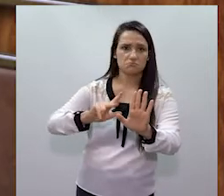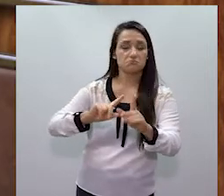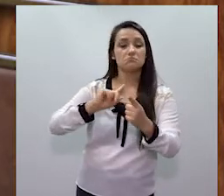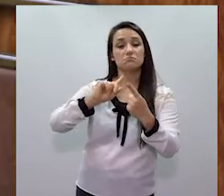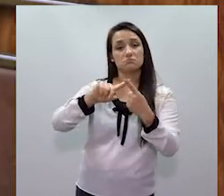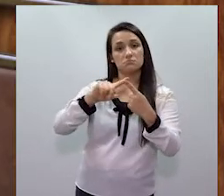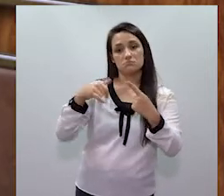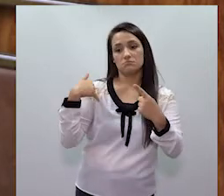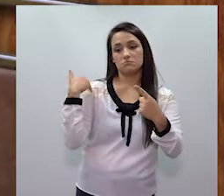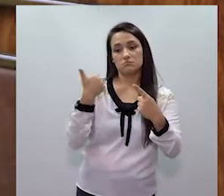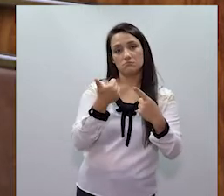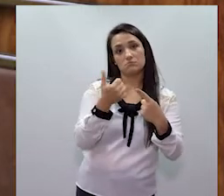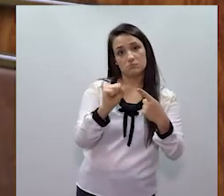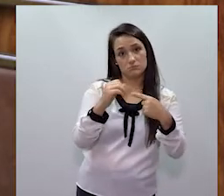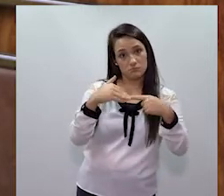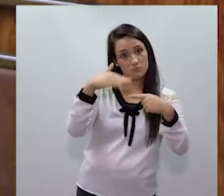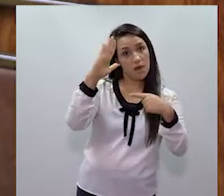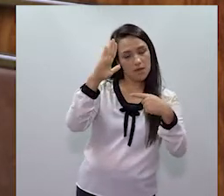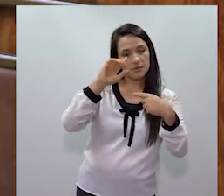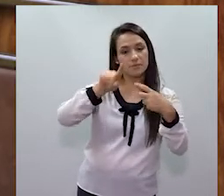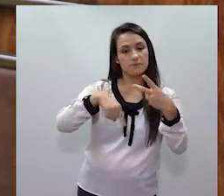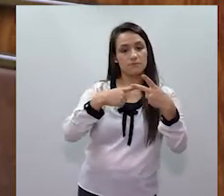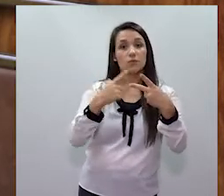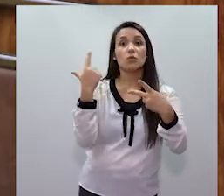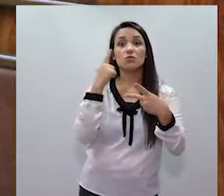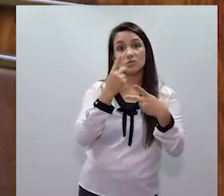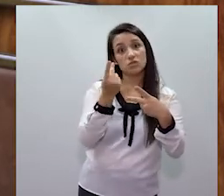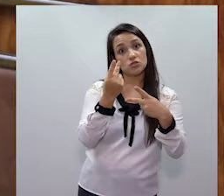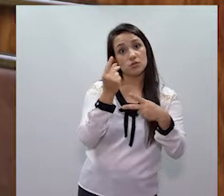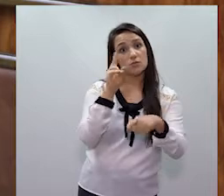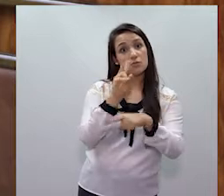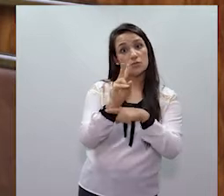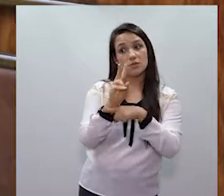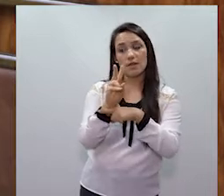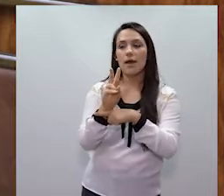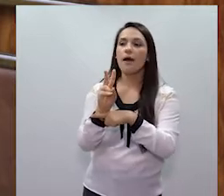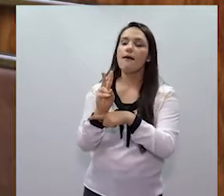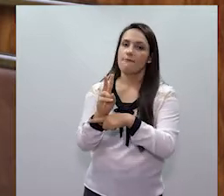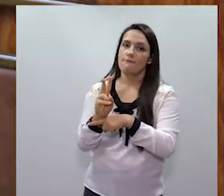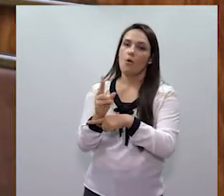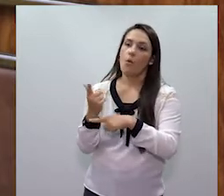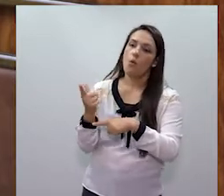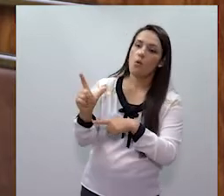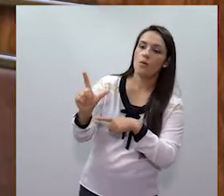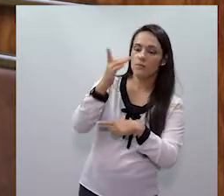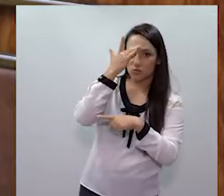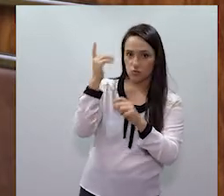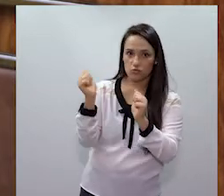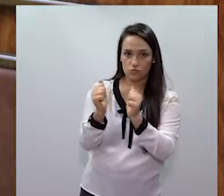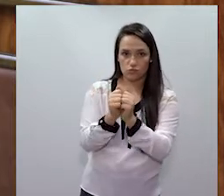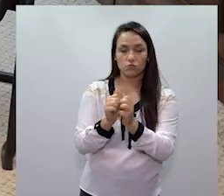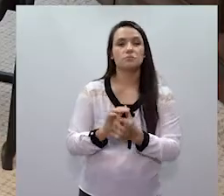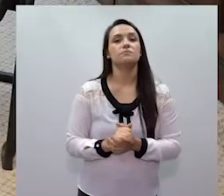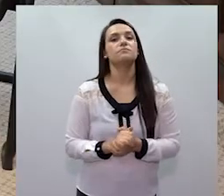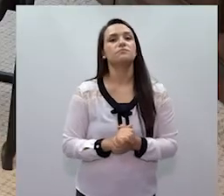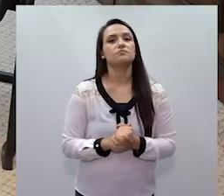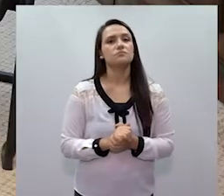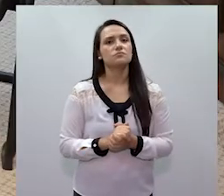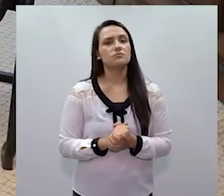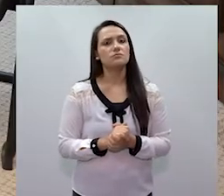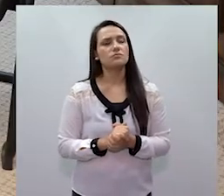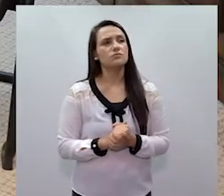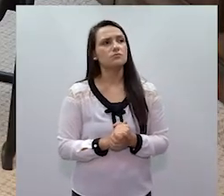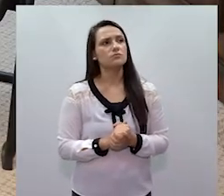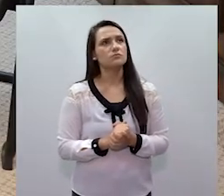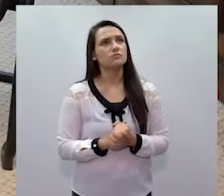apenas sendo necessário que o pretendente tenha condições de sustentar mais uma pessoa em sua família. Certo.